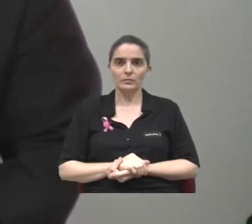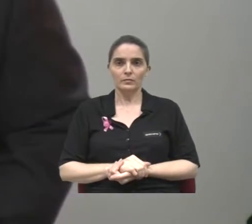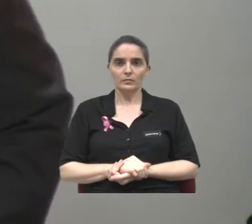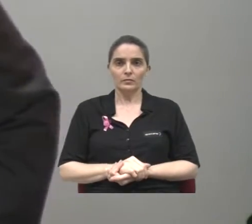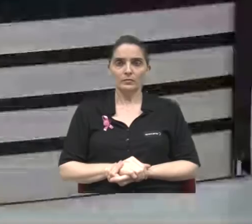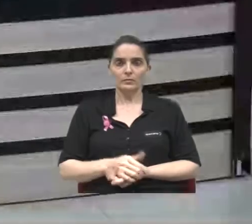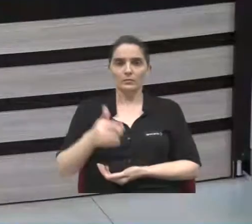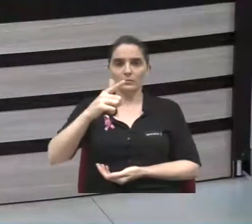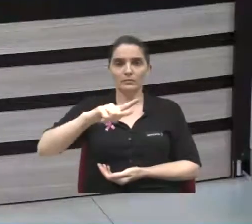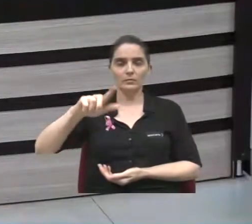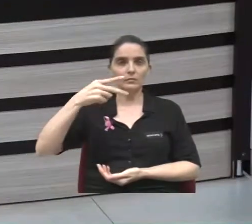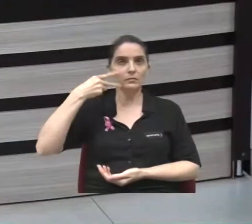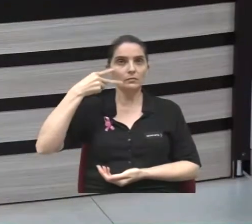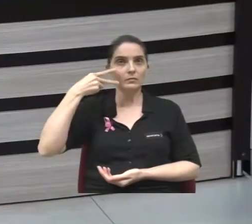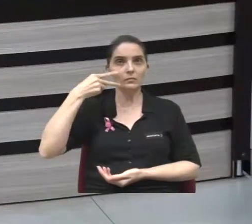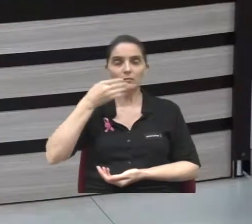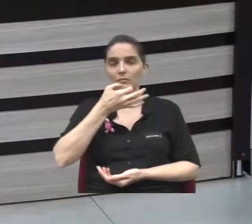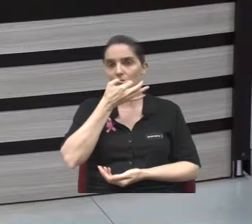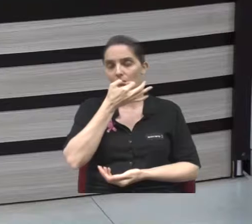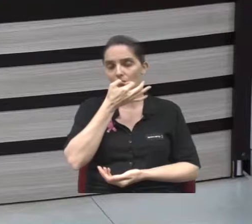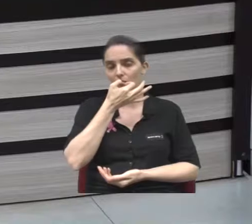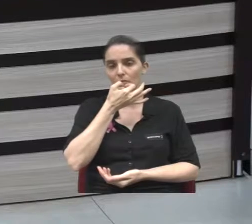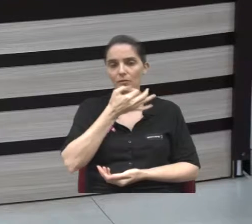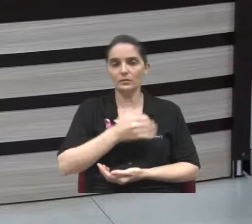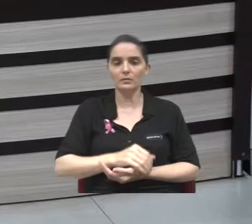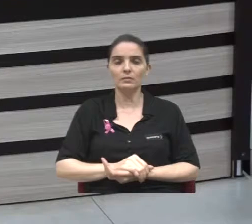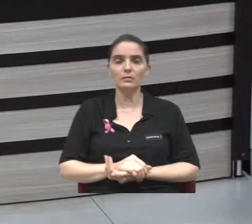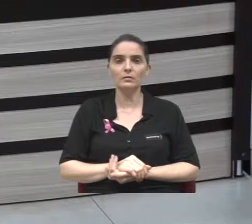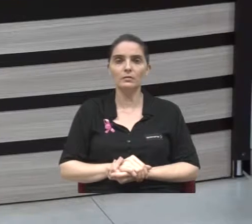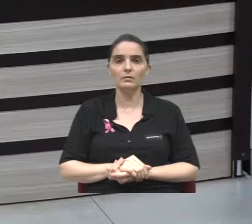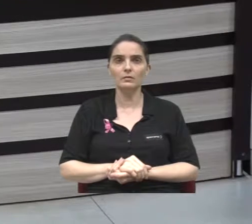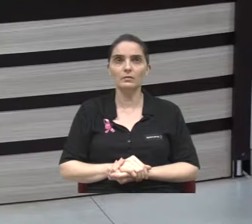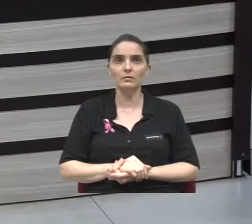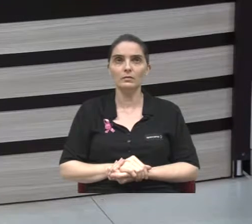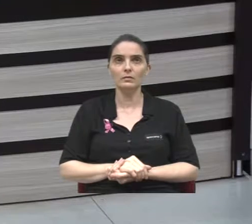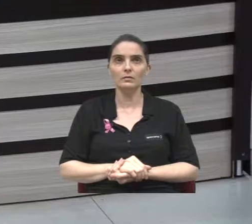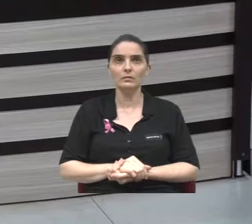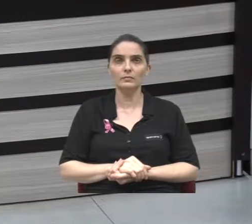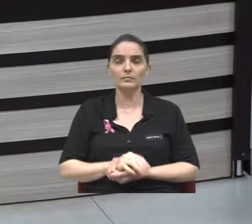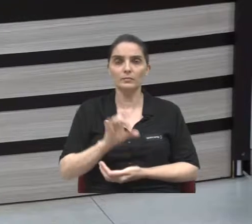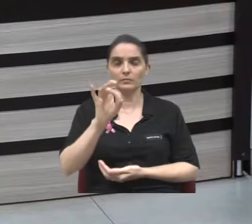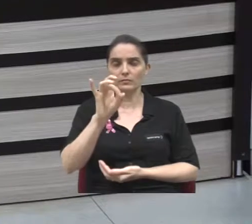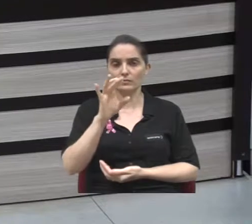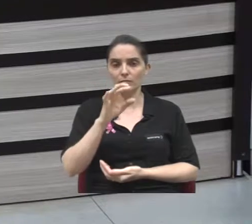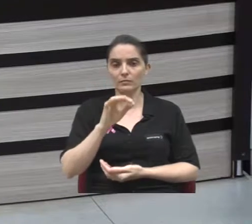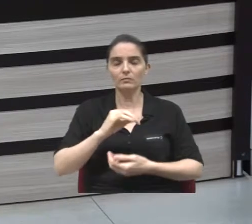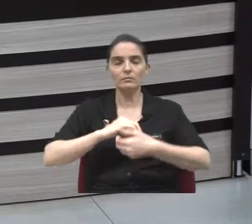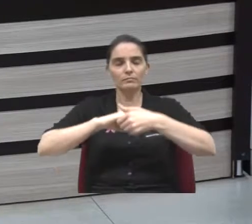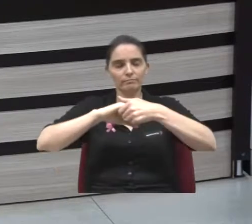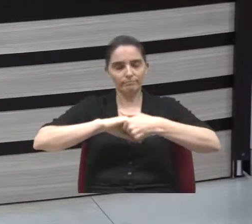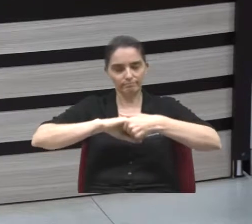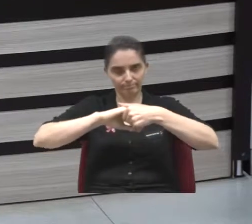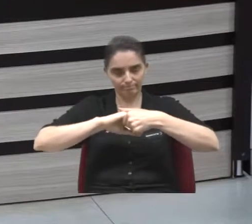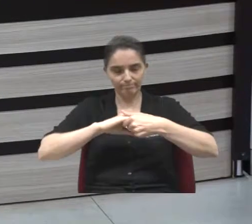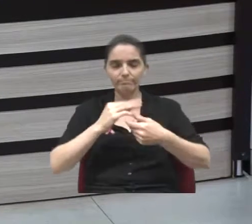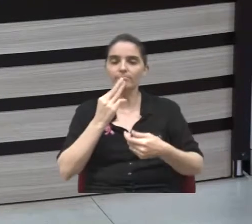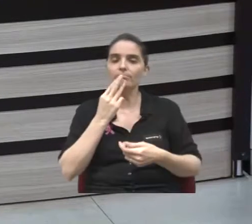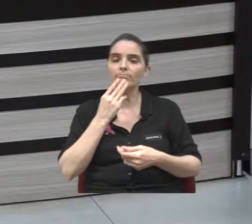Mais algum vereador deseja justificar o voto? Eu só gostaria de parabenizar o vereador Vaguinho e dizer que